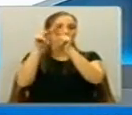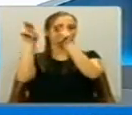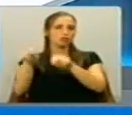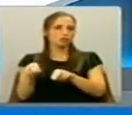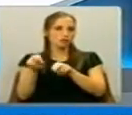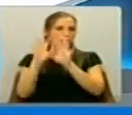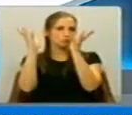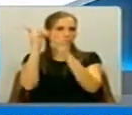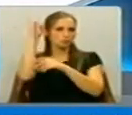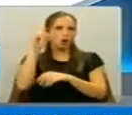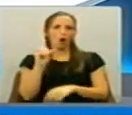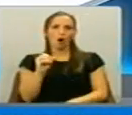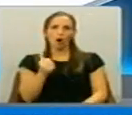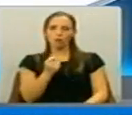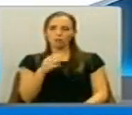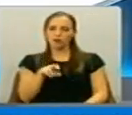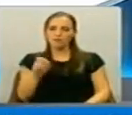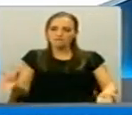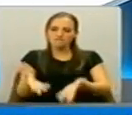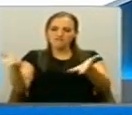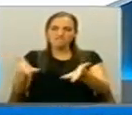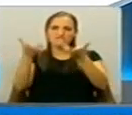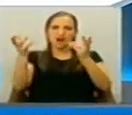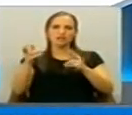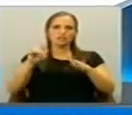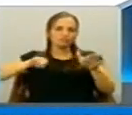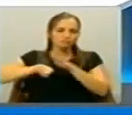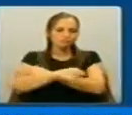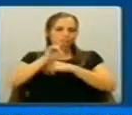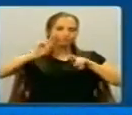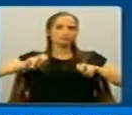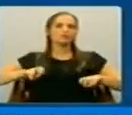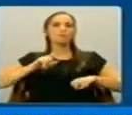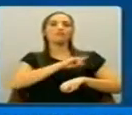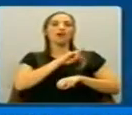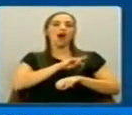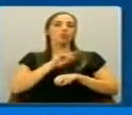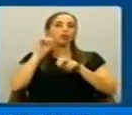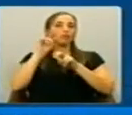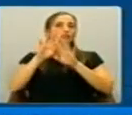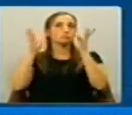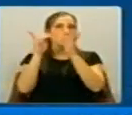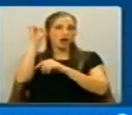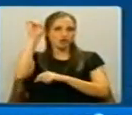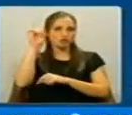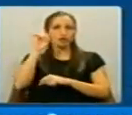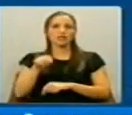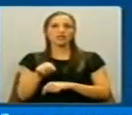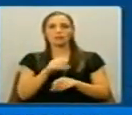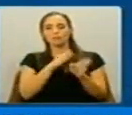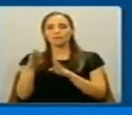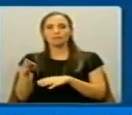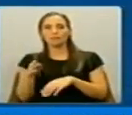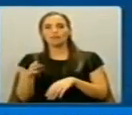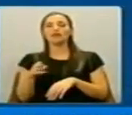de Obama de, no fundo, incentivar a exploração espacial feita pelos privados. E no caso da Spaceship Two, Richard Branson já